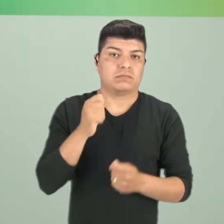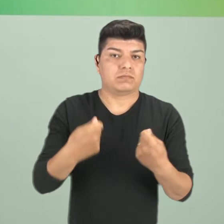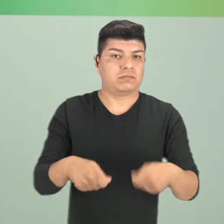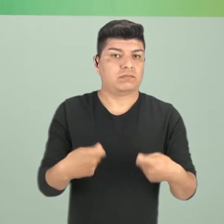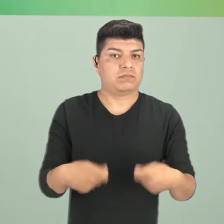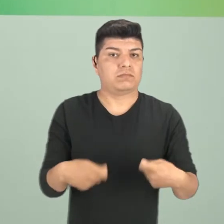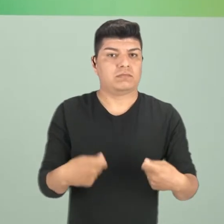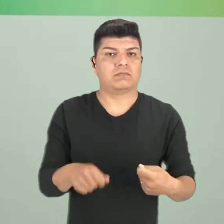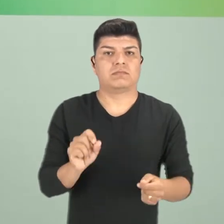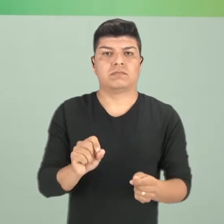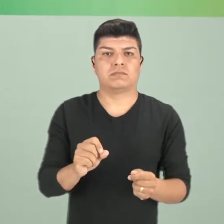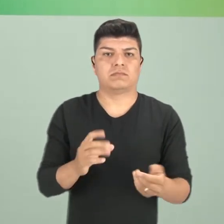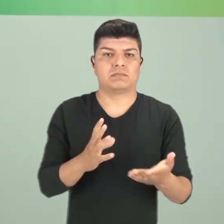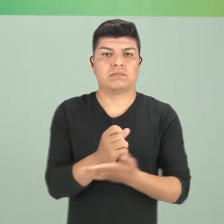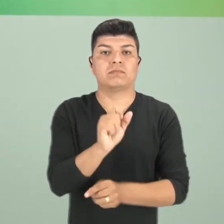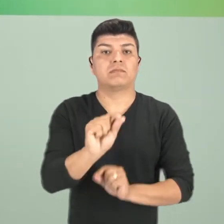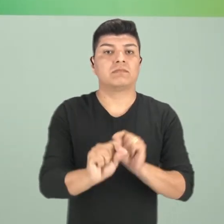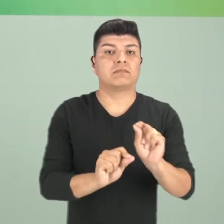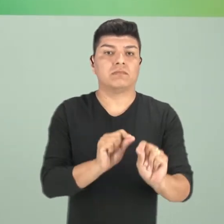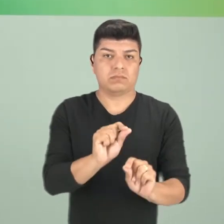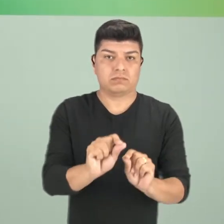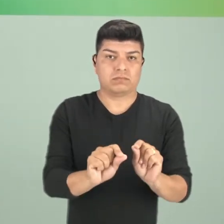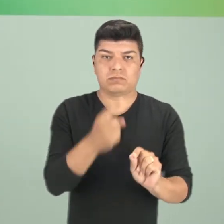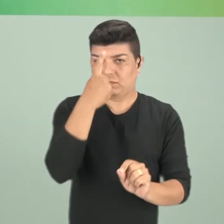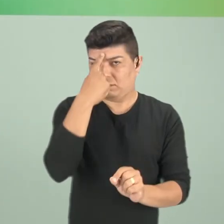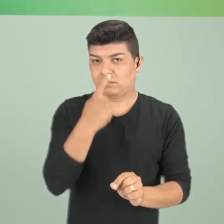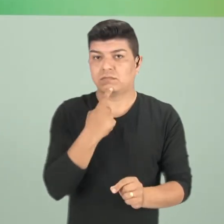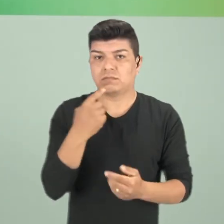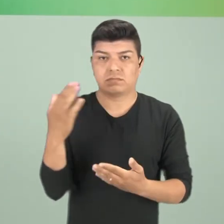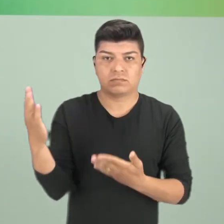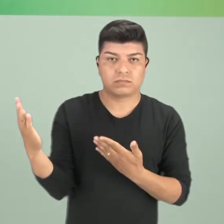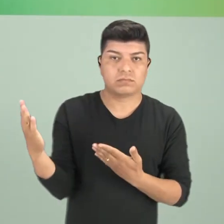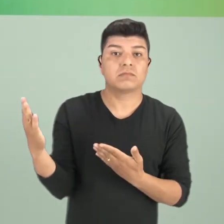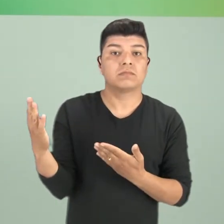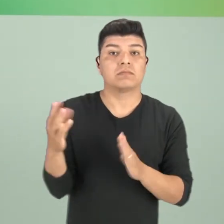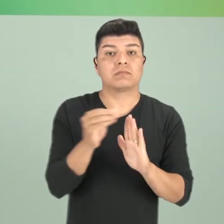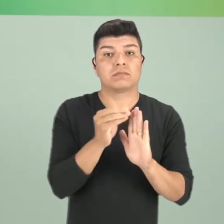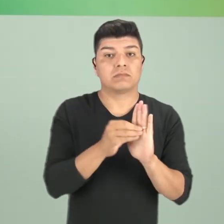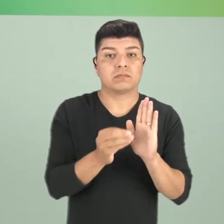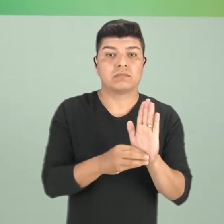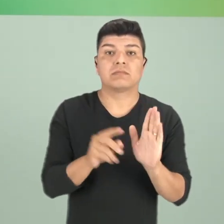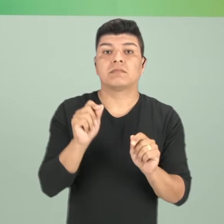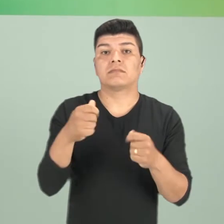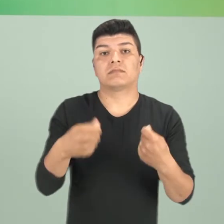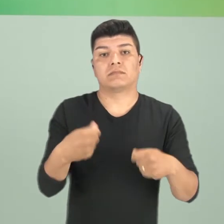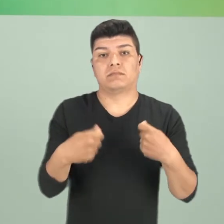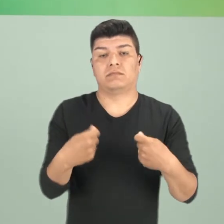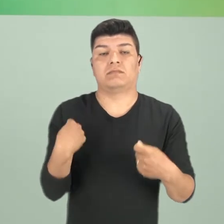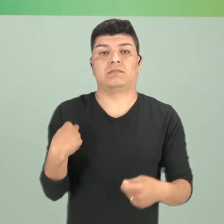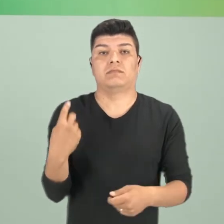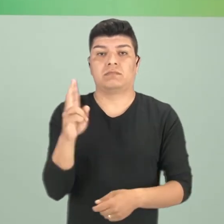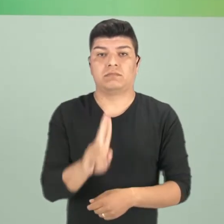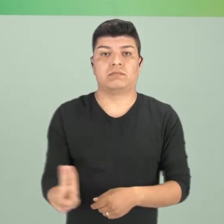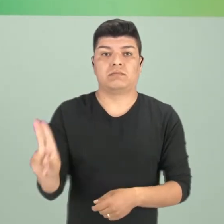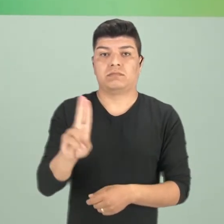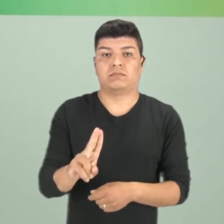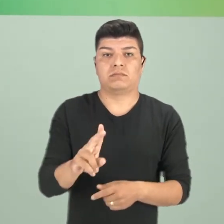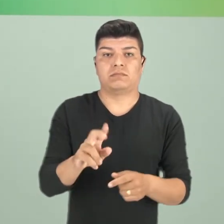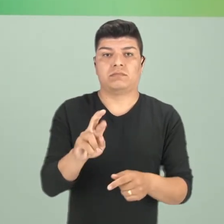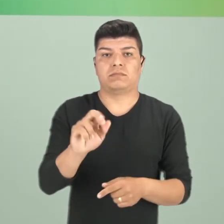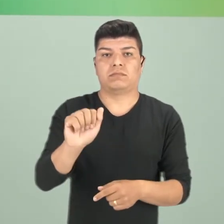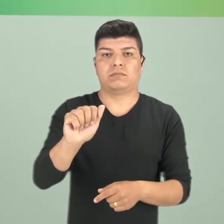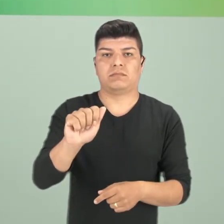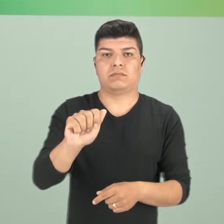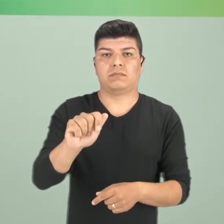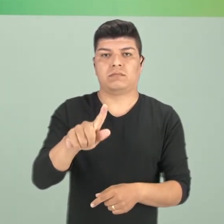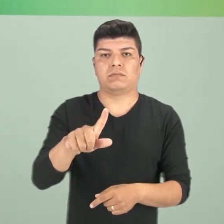devemos retirar dessa imagem os dados que são necessários para nós trabalharmos a grandeza